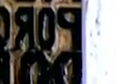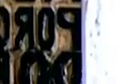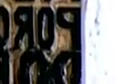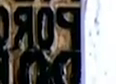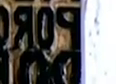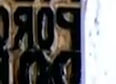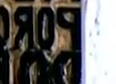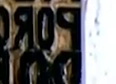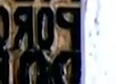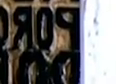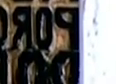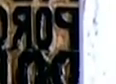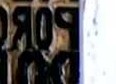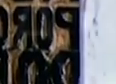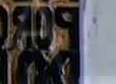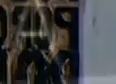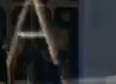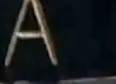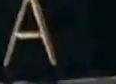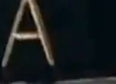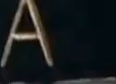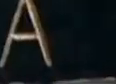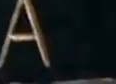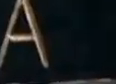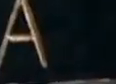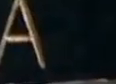entre as escritas no avesso.